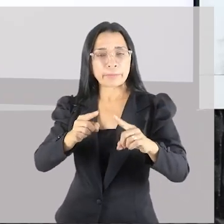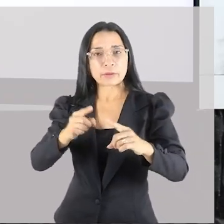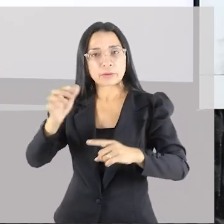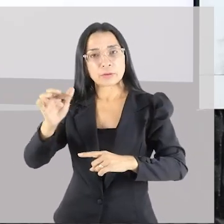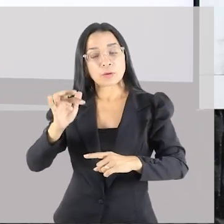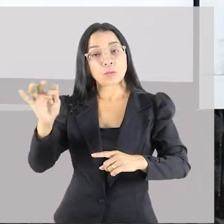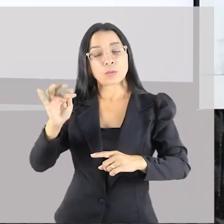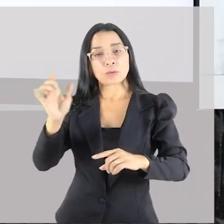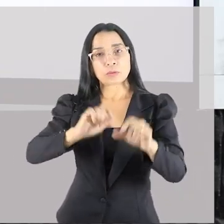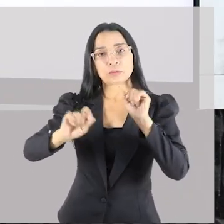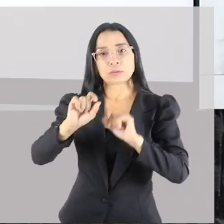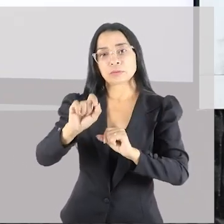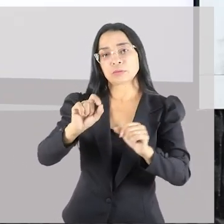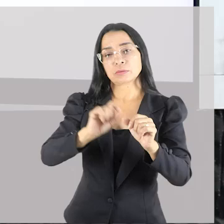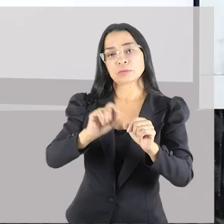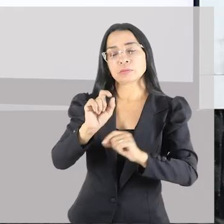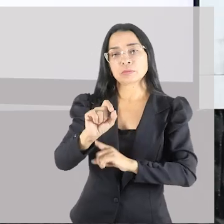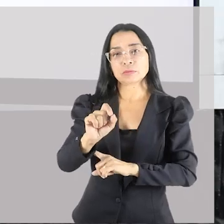que